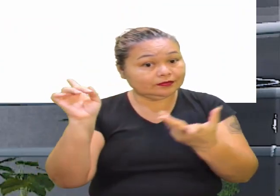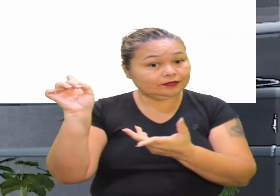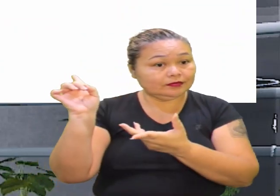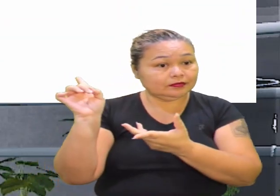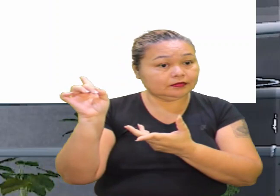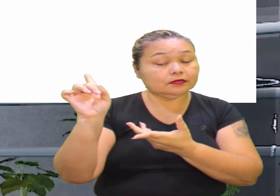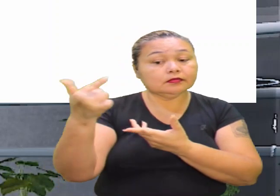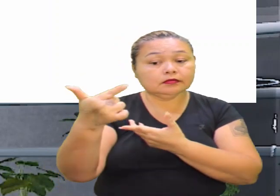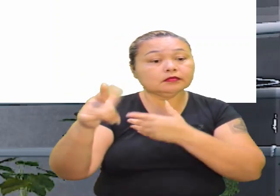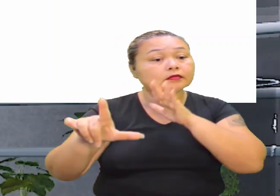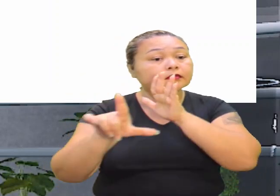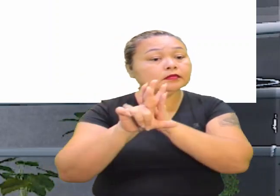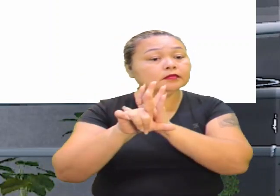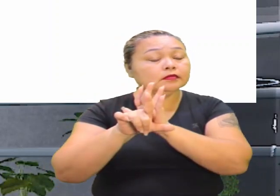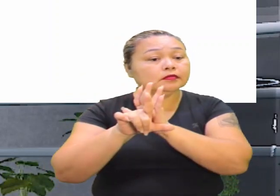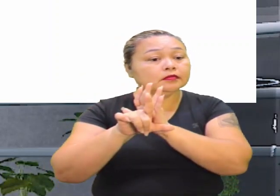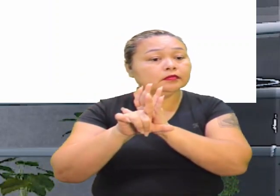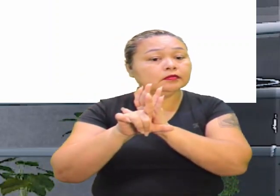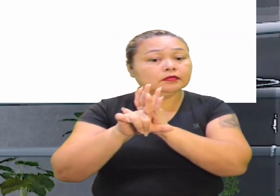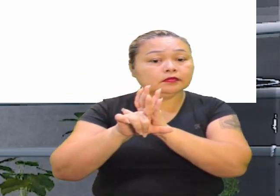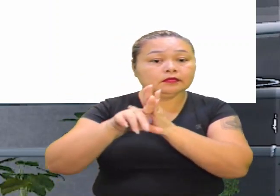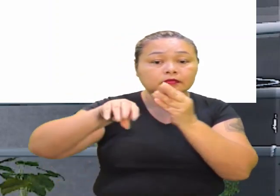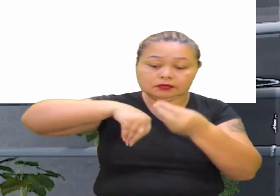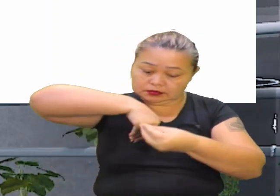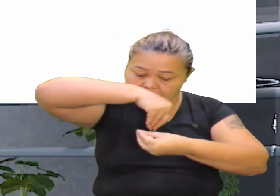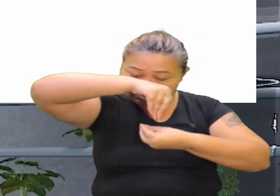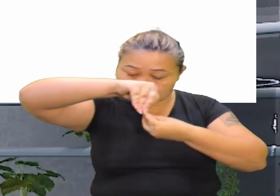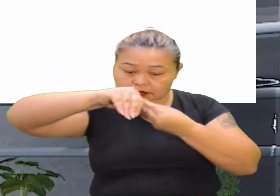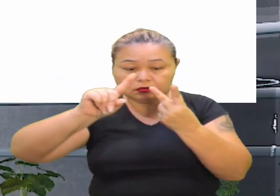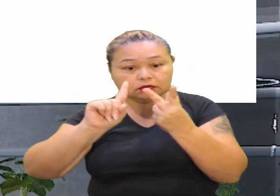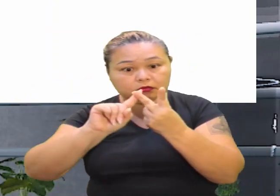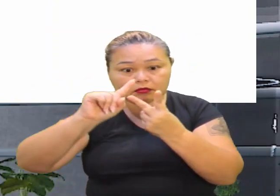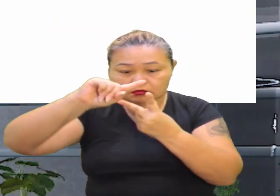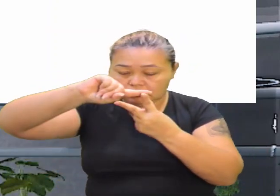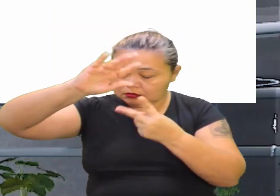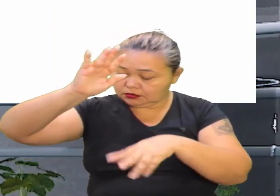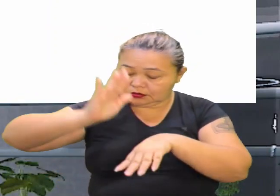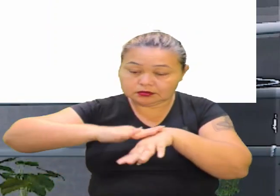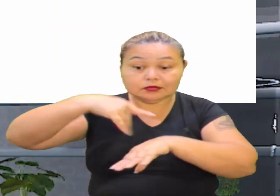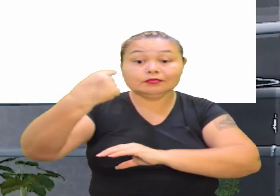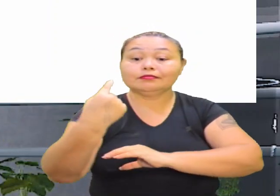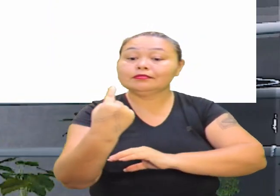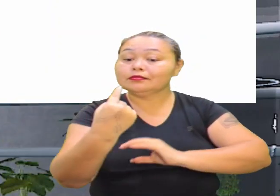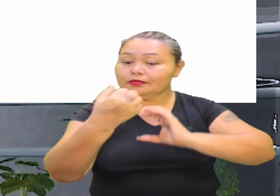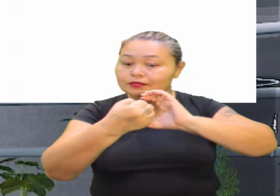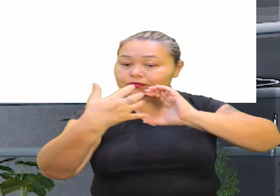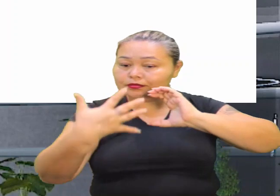segunda lei. Segunda lei é de hibridismo, trabalha com mais de uma característica.